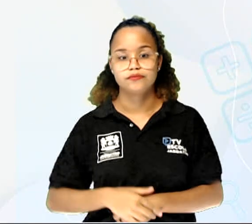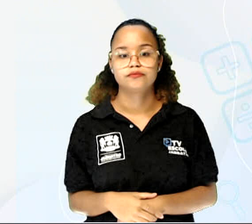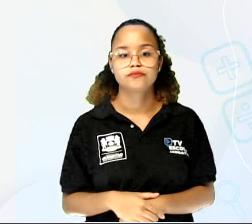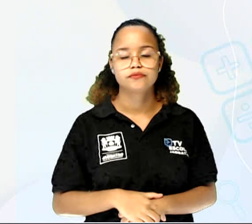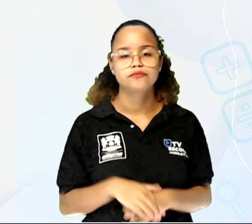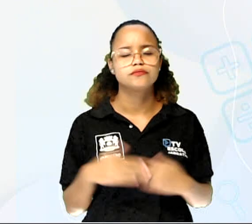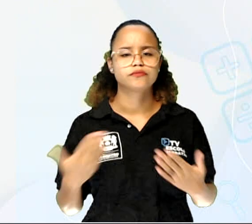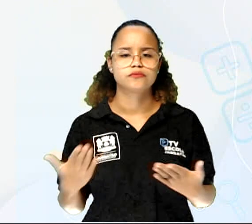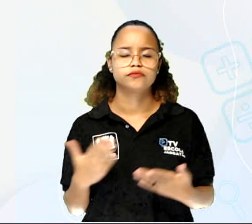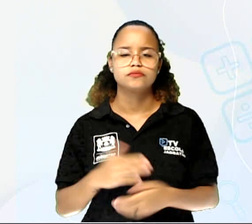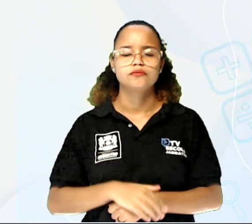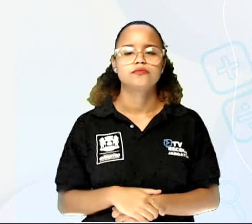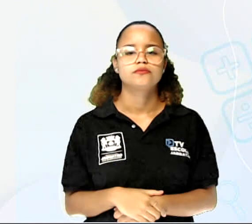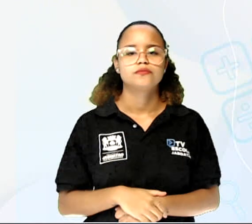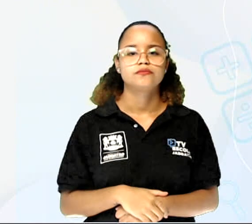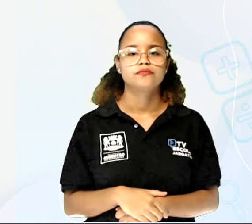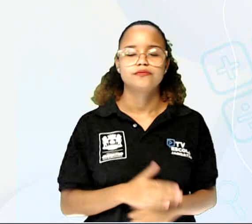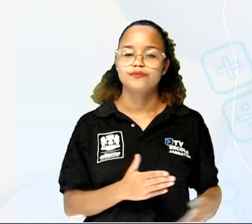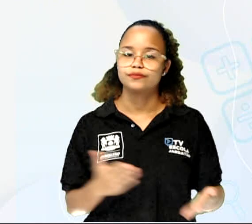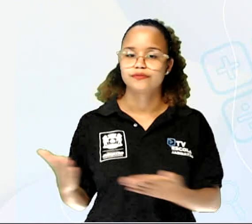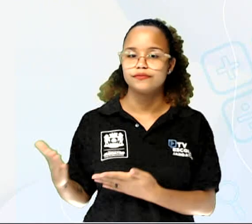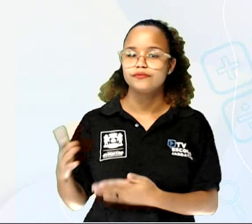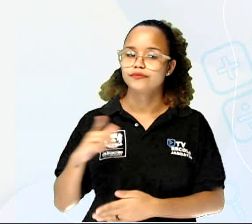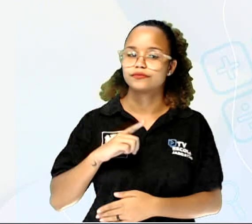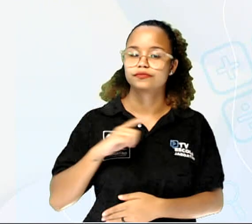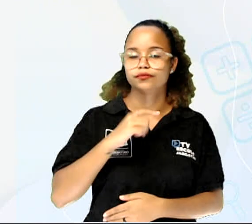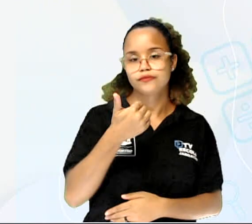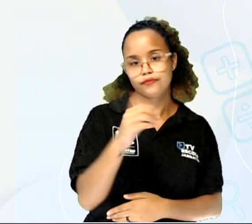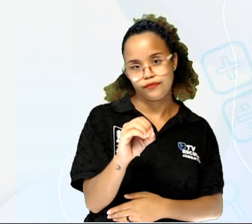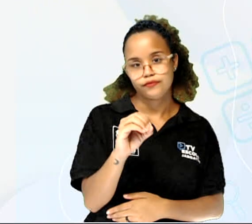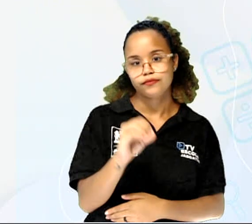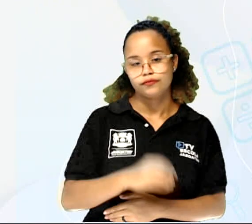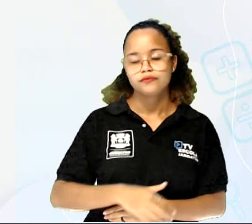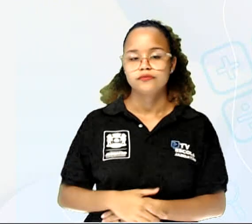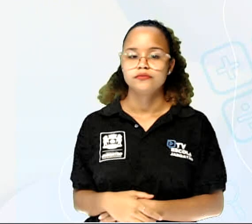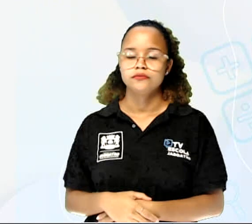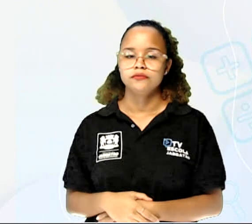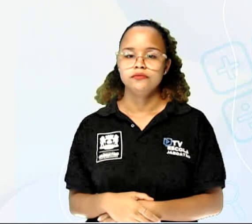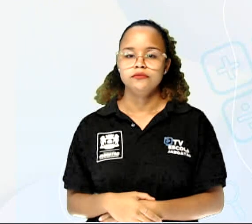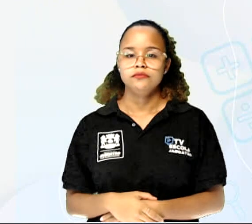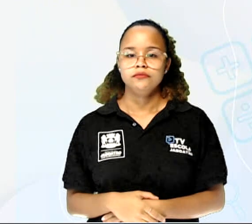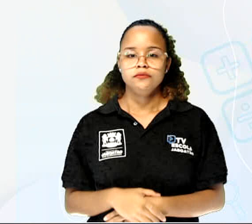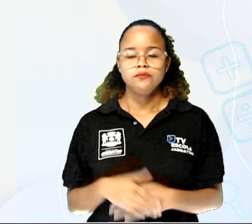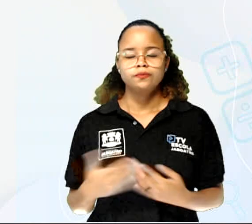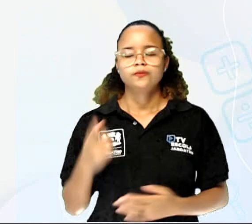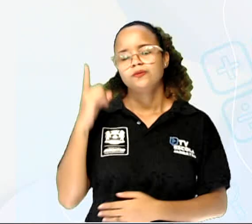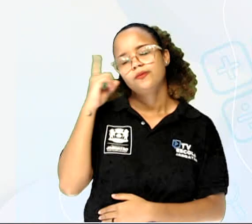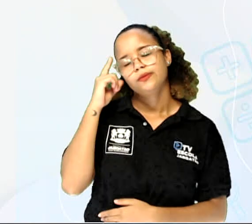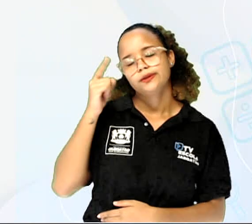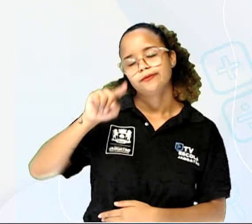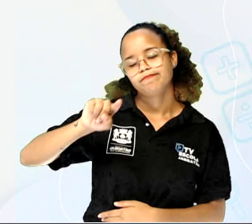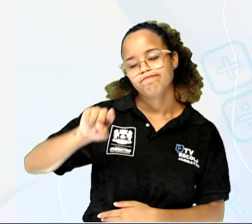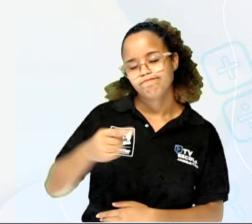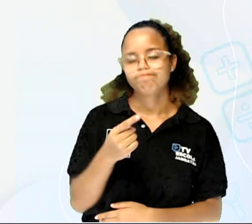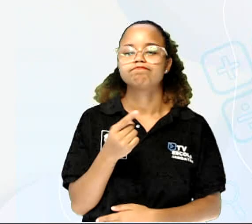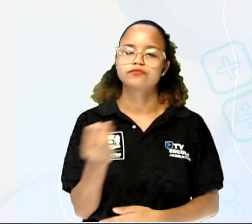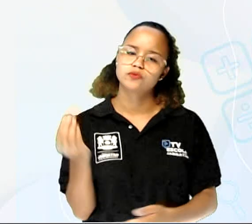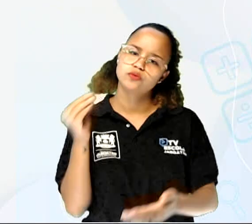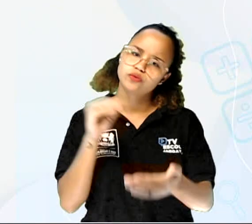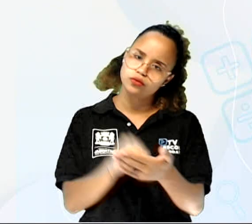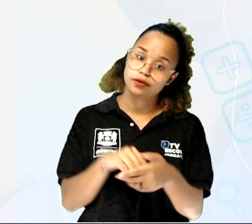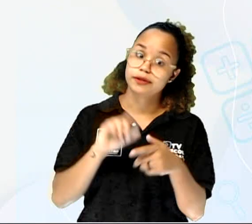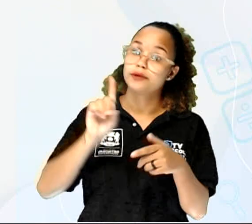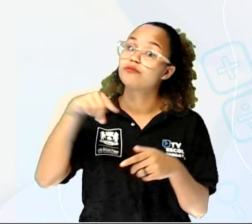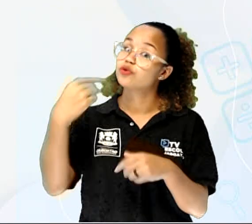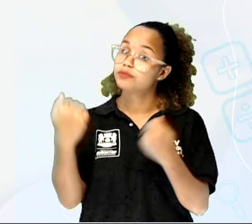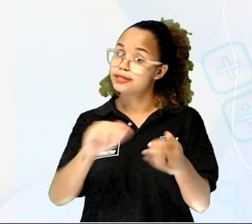Então, vamos lá. Eu tenho 10 e aí eu penso numa vírgula, eu coloco ela, mas depois eu tenho que